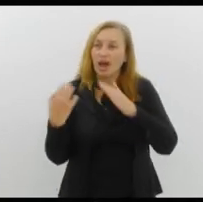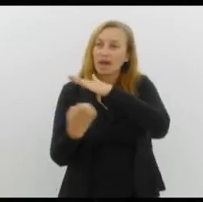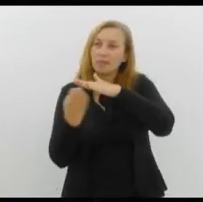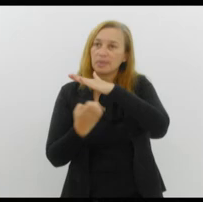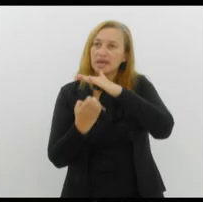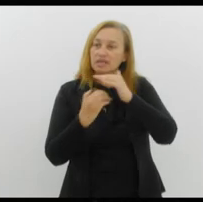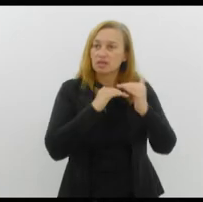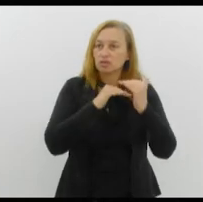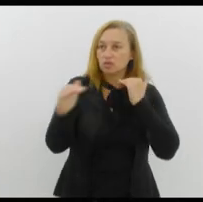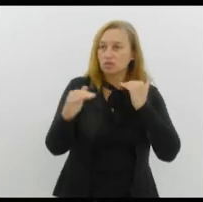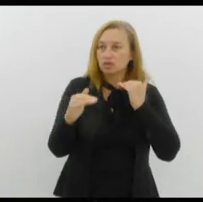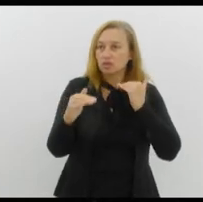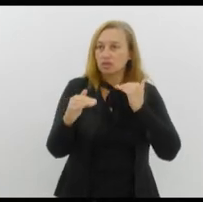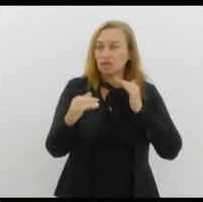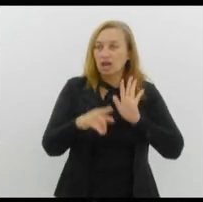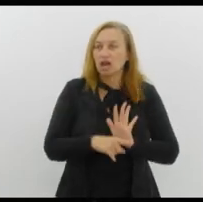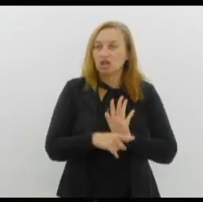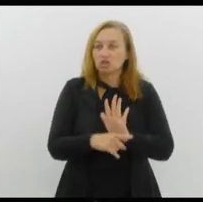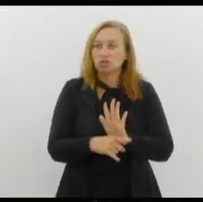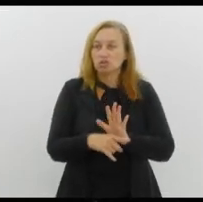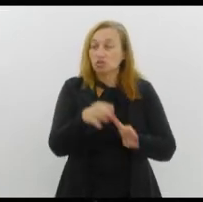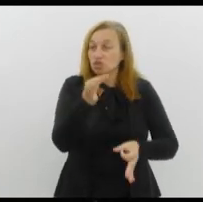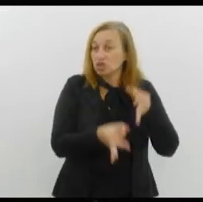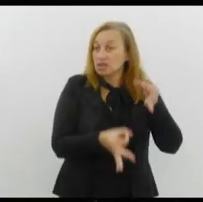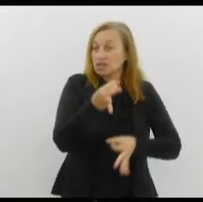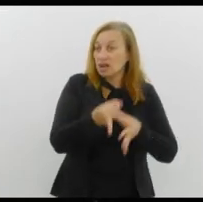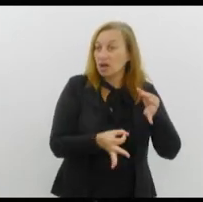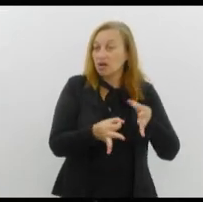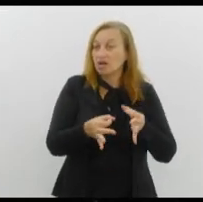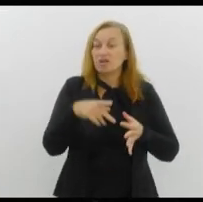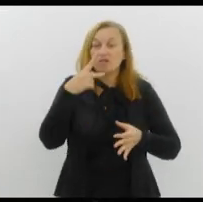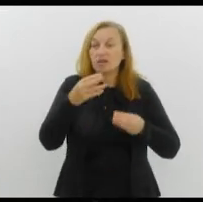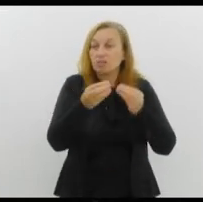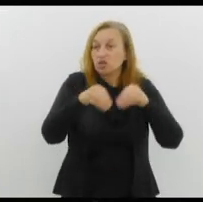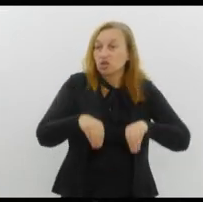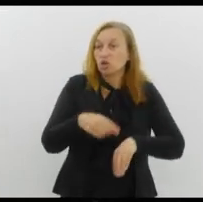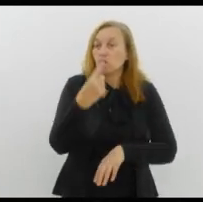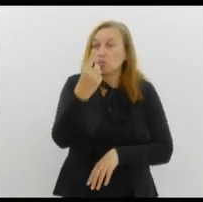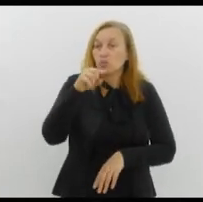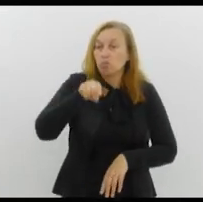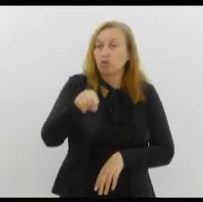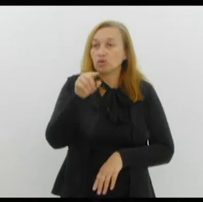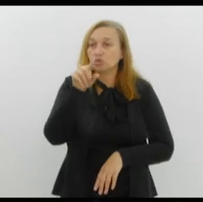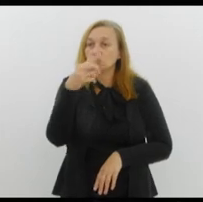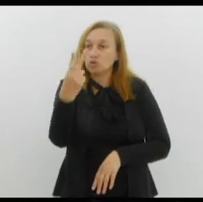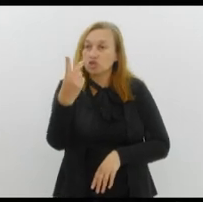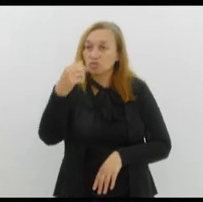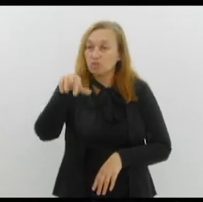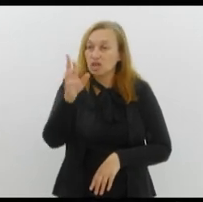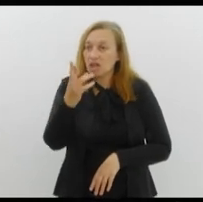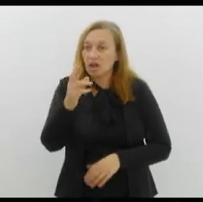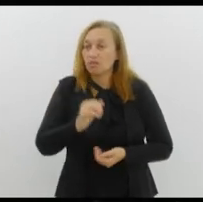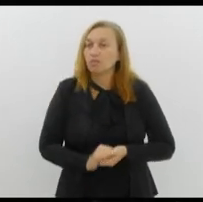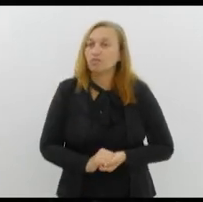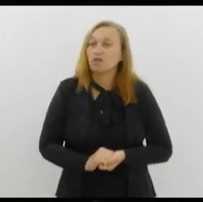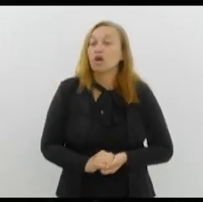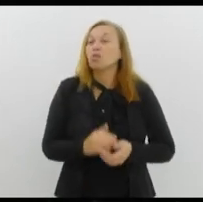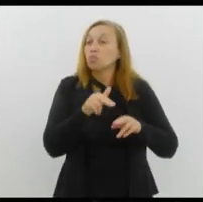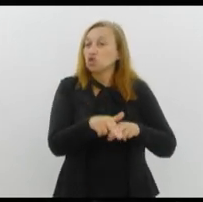recuperação judicial, alegando prejuízos que chega a 1,2 bilhão por conta da